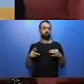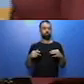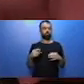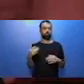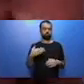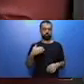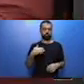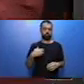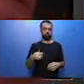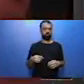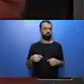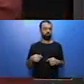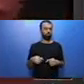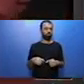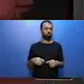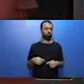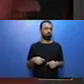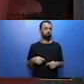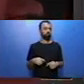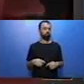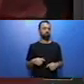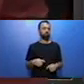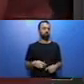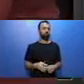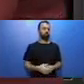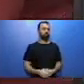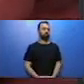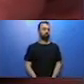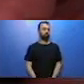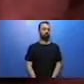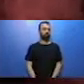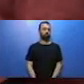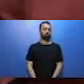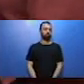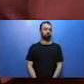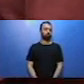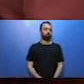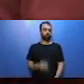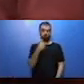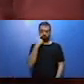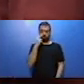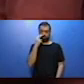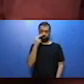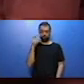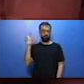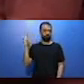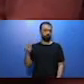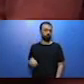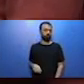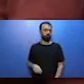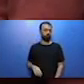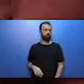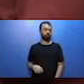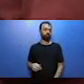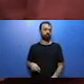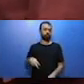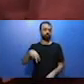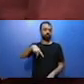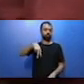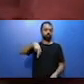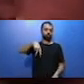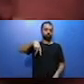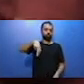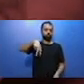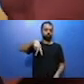em questão até da coluna, tá? Olha lá, os braços encurtaram, as pernas ficaram